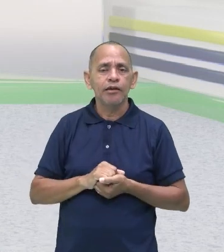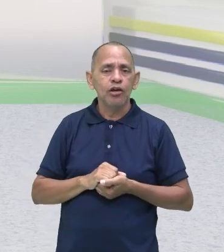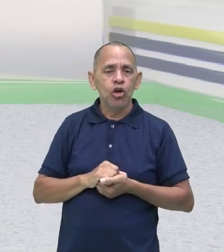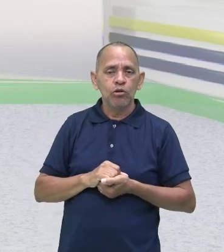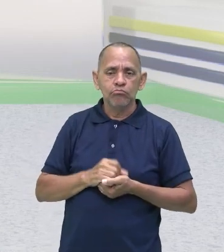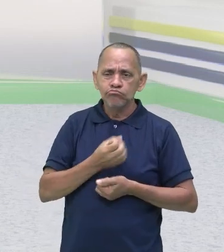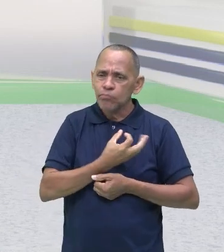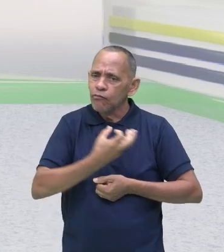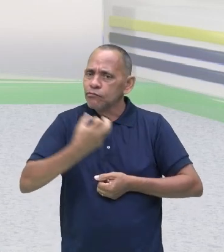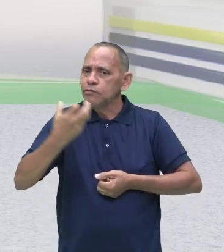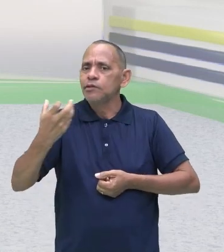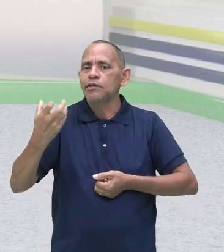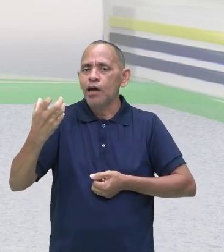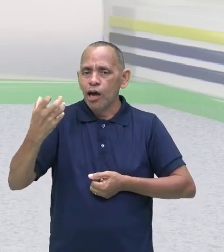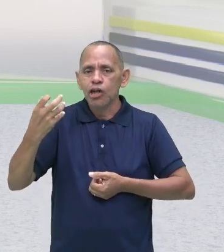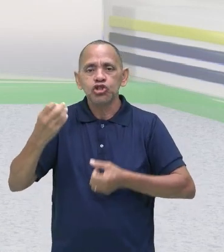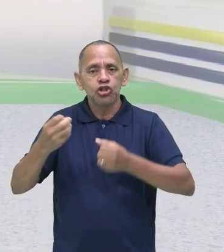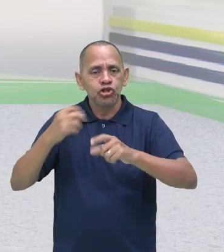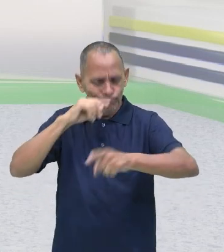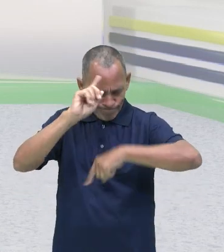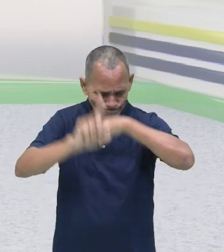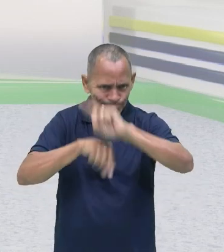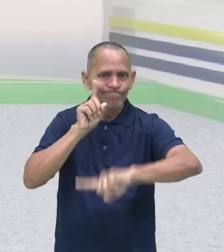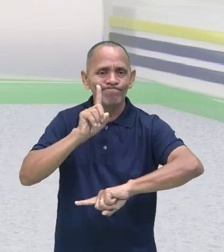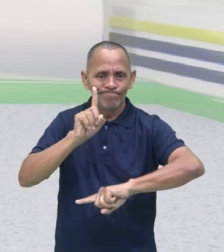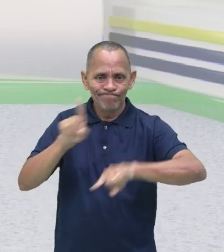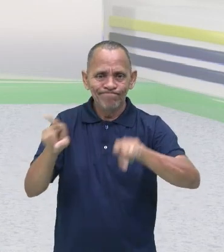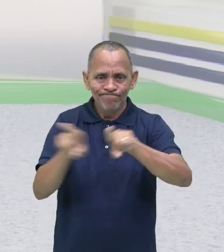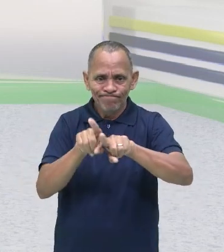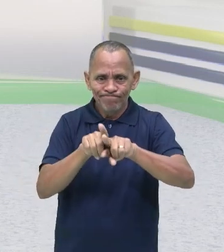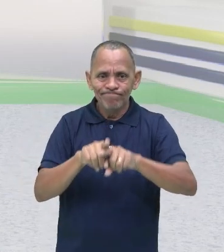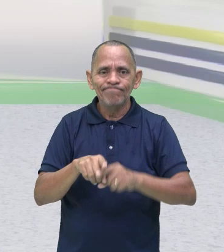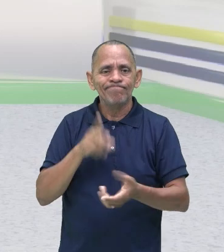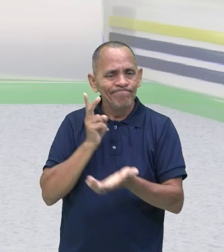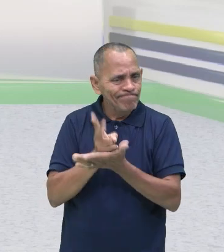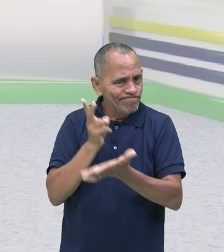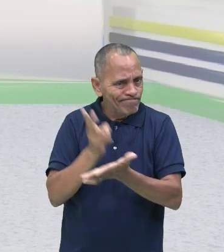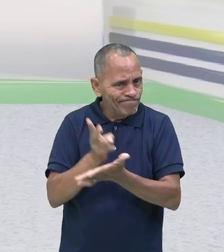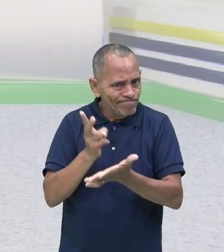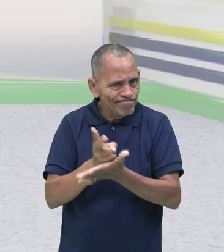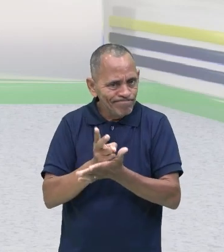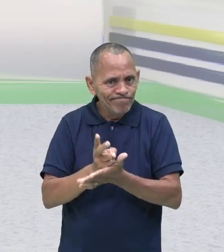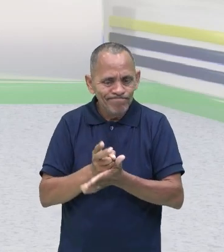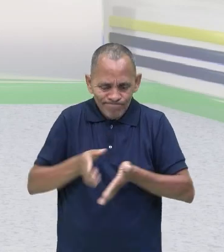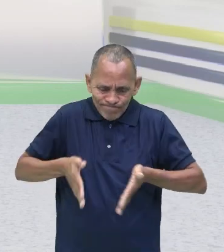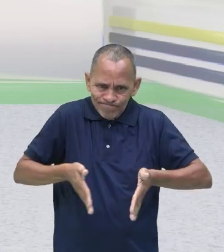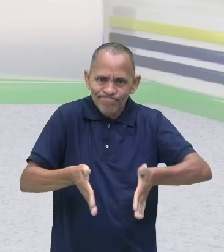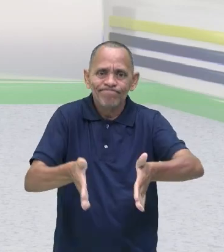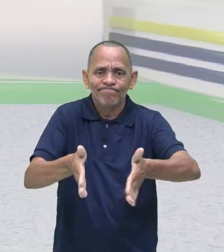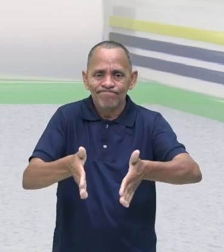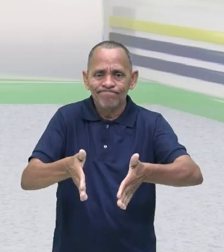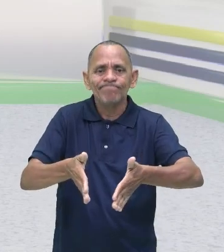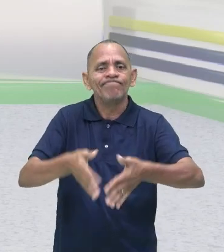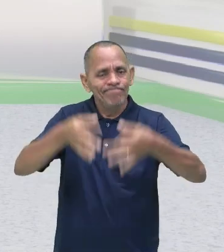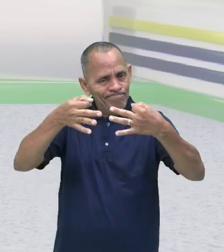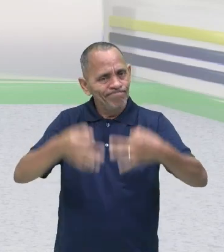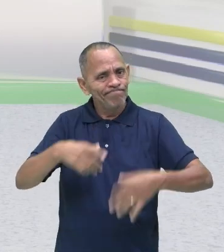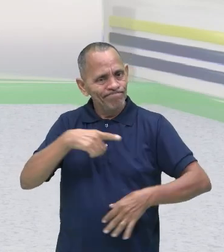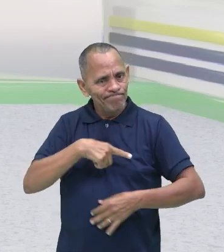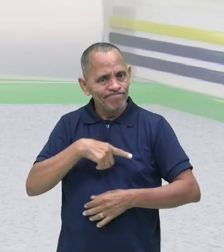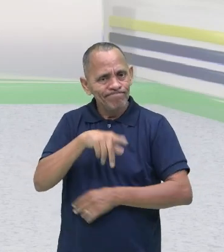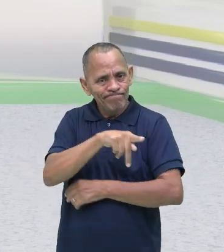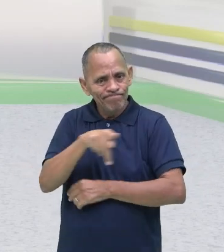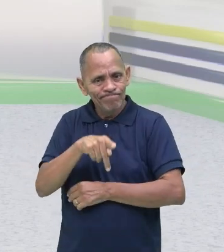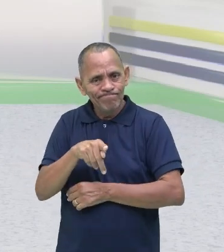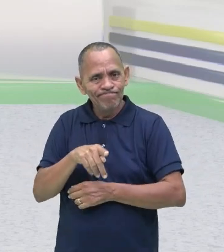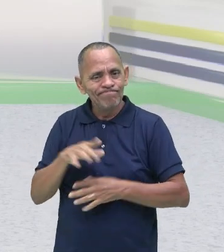ele consiga se inspirar, que ele consiga continuar a trajetória dele, porque eu tenho certeza que professores incríveis ele já tem, né? E eu